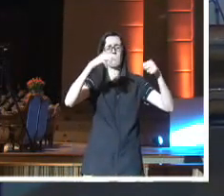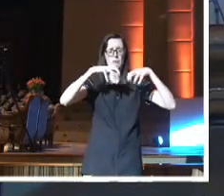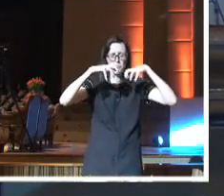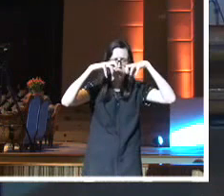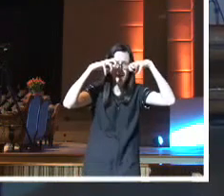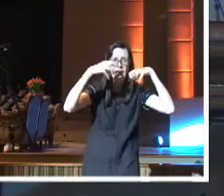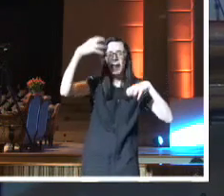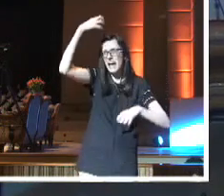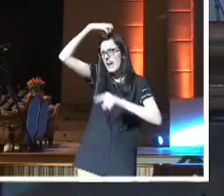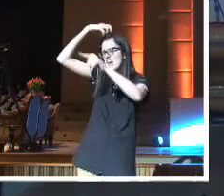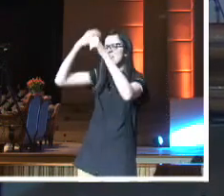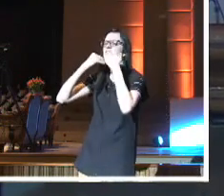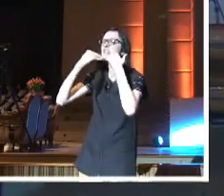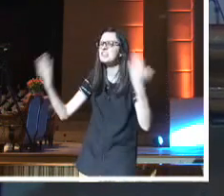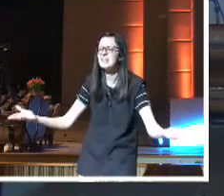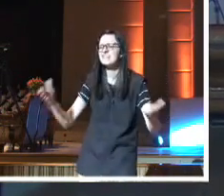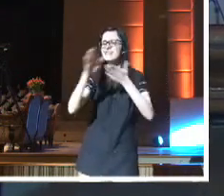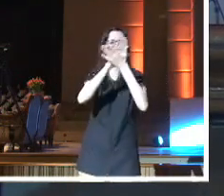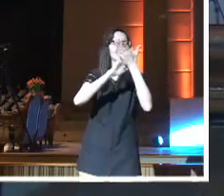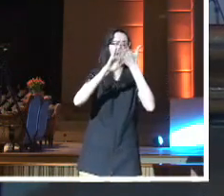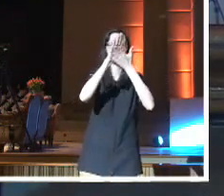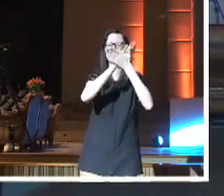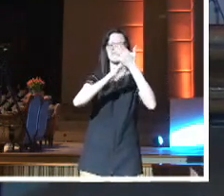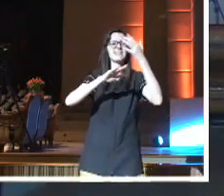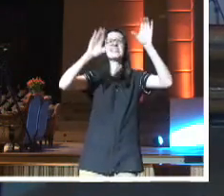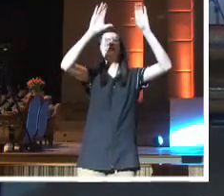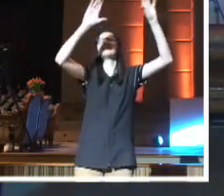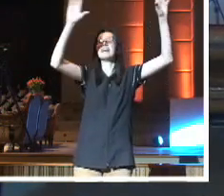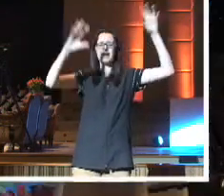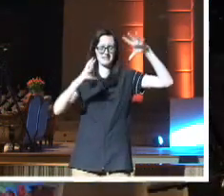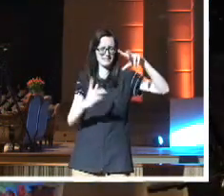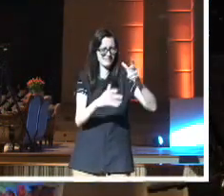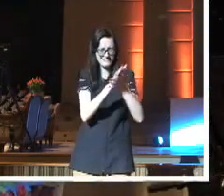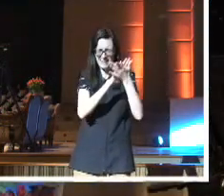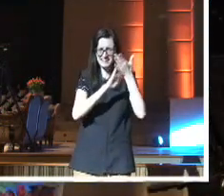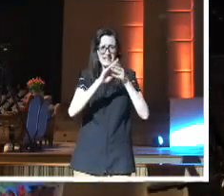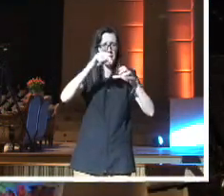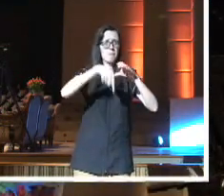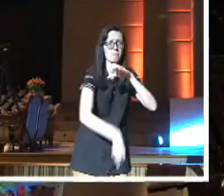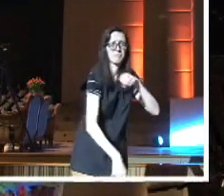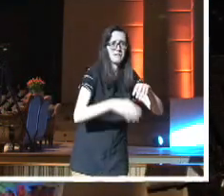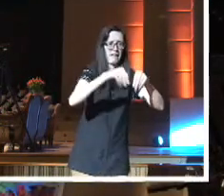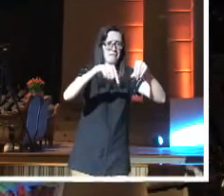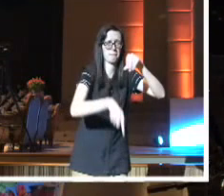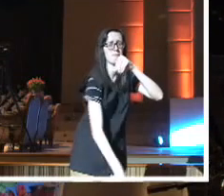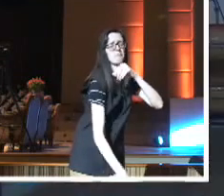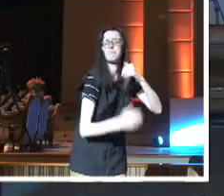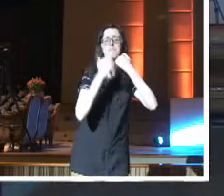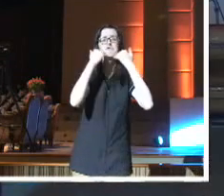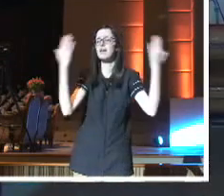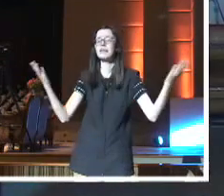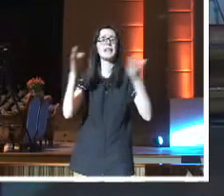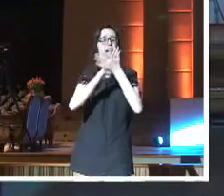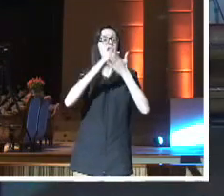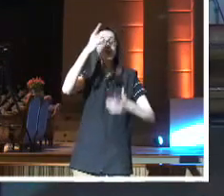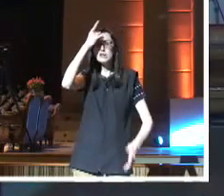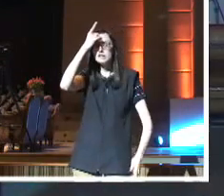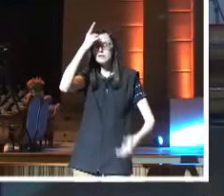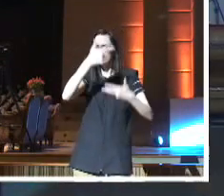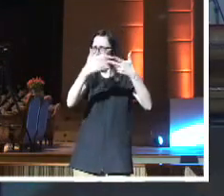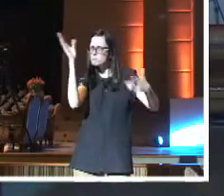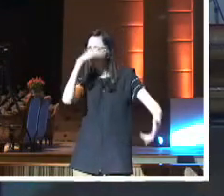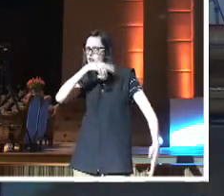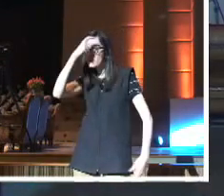rei, não tem poder no céu, na terra, debaixo da terra, não tem demônios, não